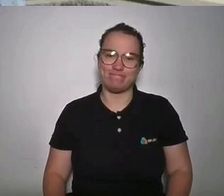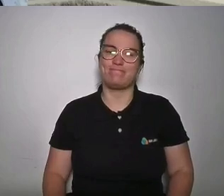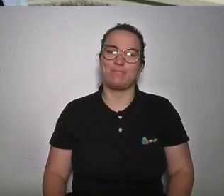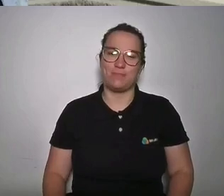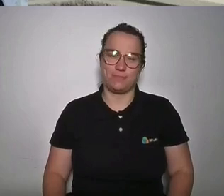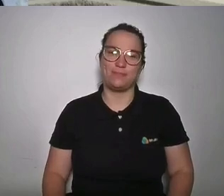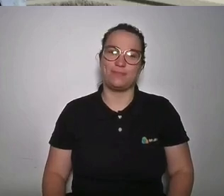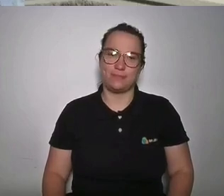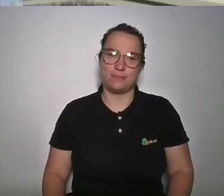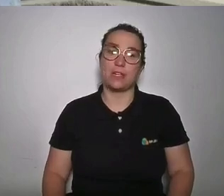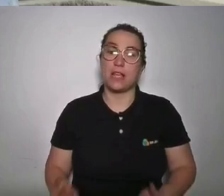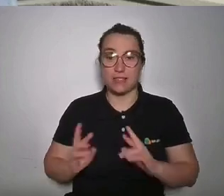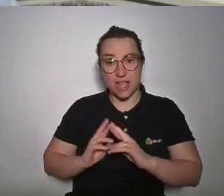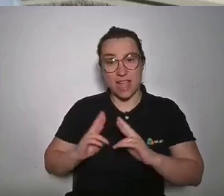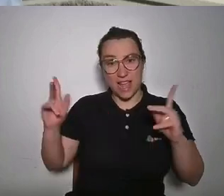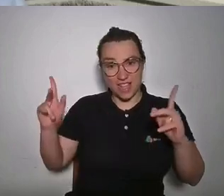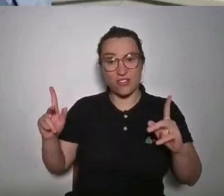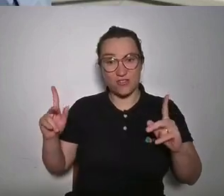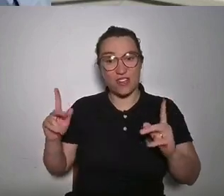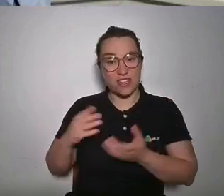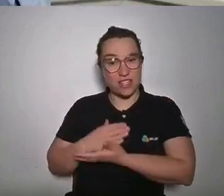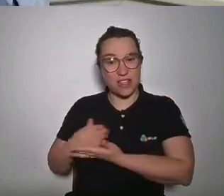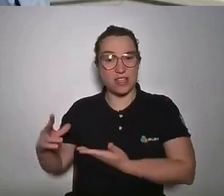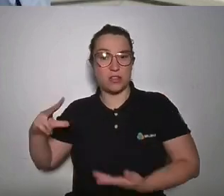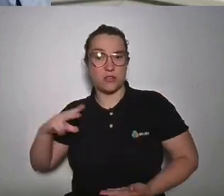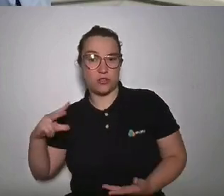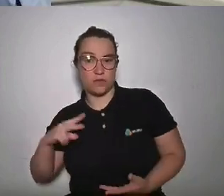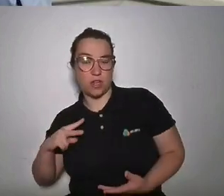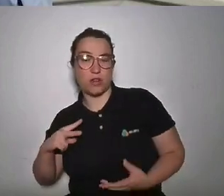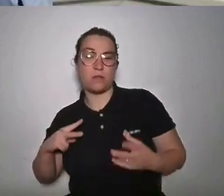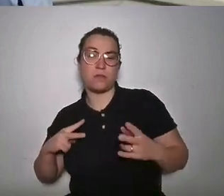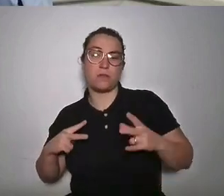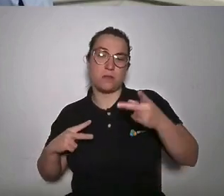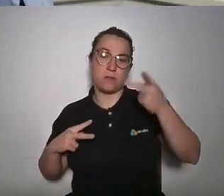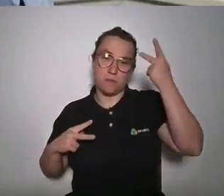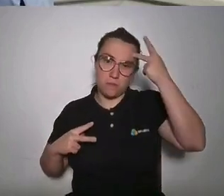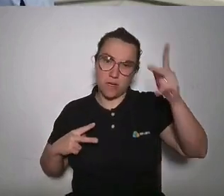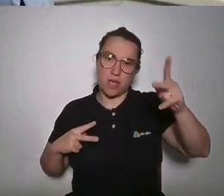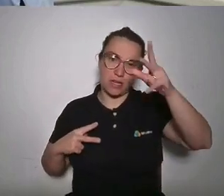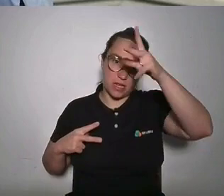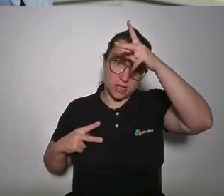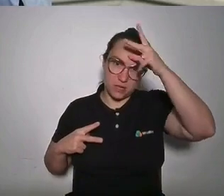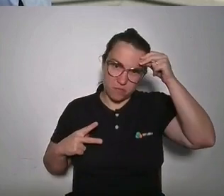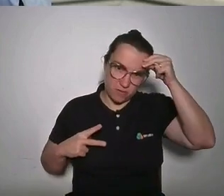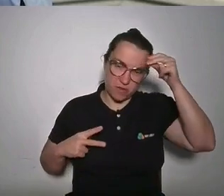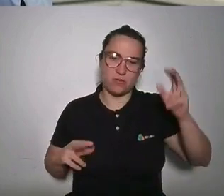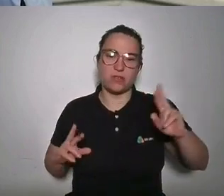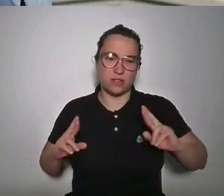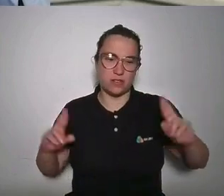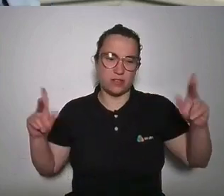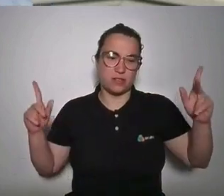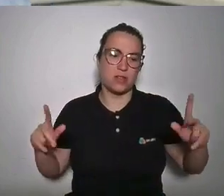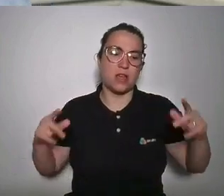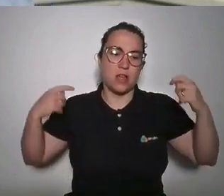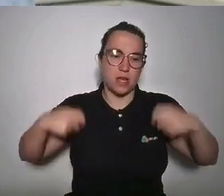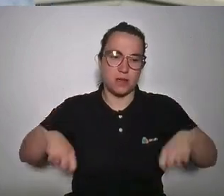e essa é a grande diferença da iniciativa privada para os órgãos públicos. É preciso,